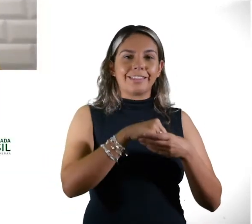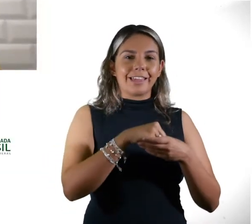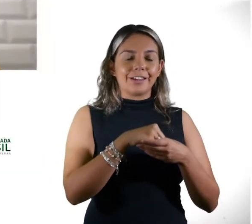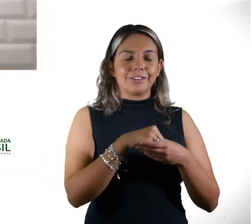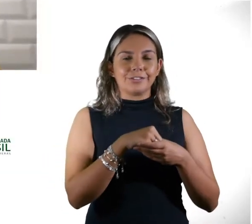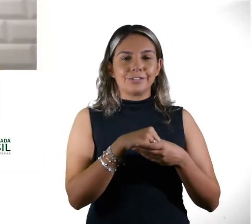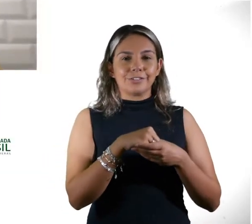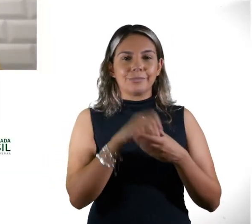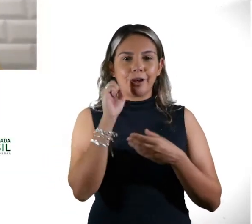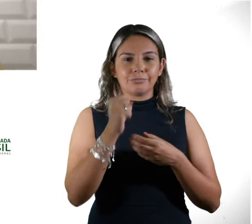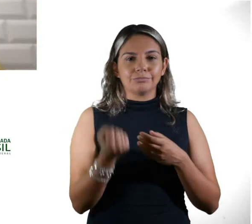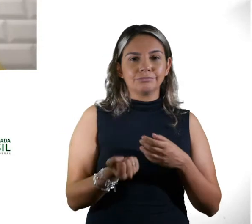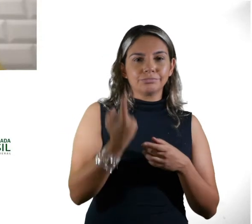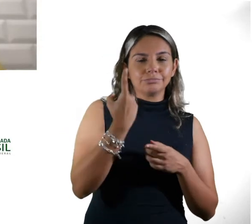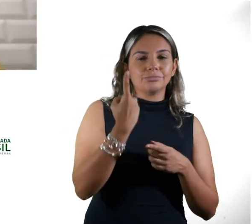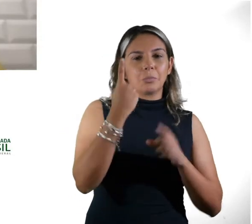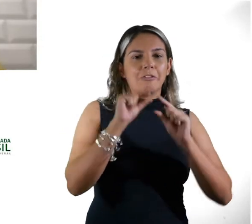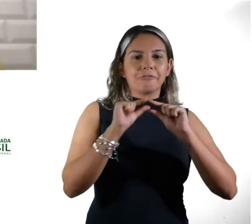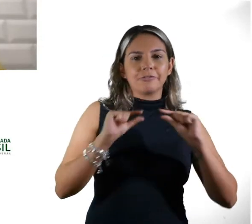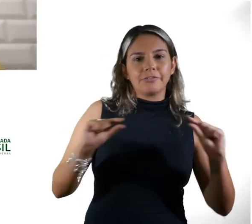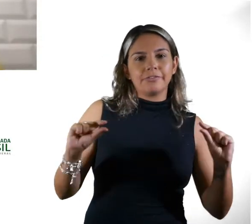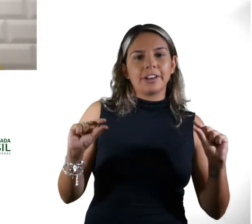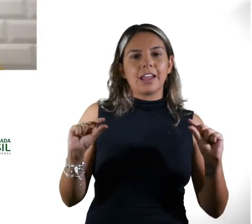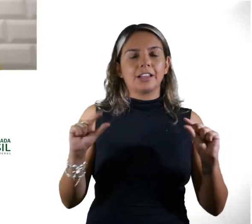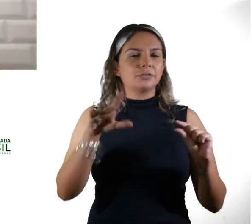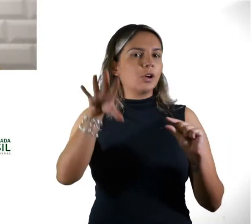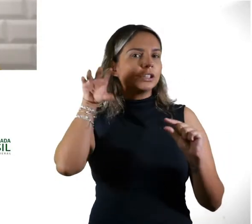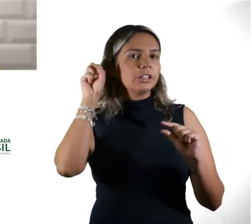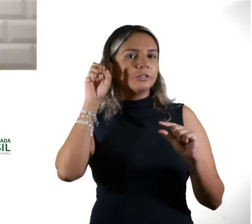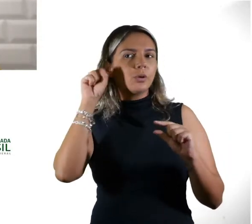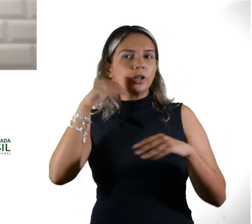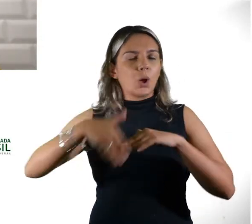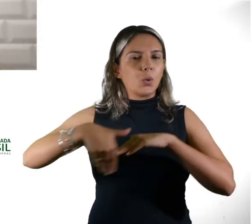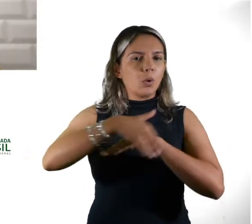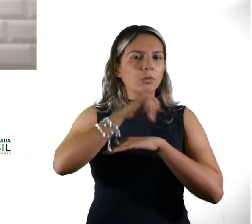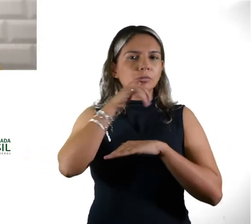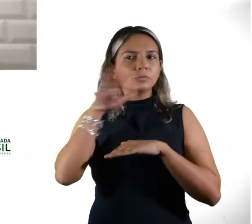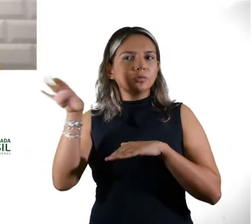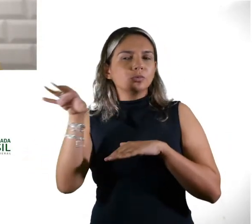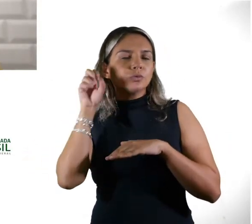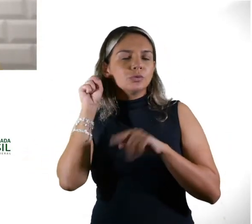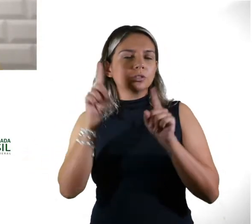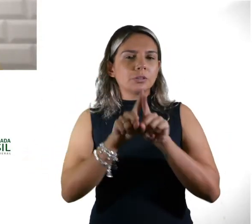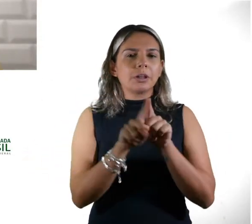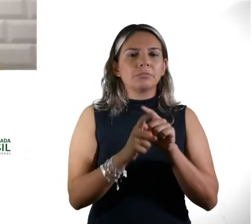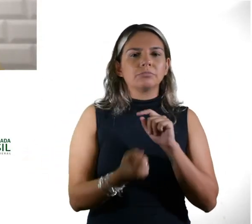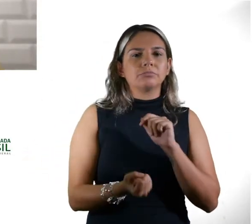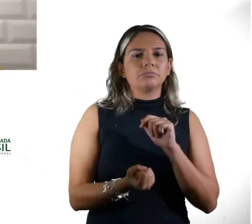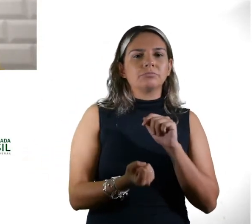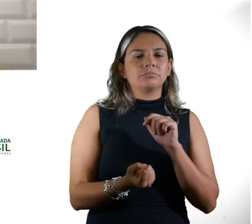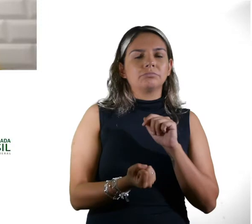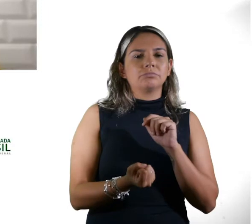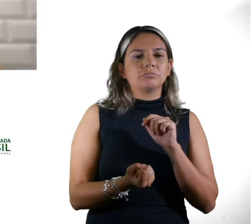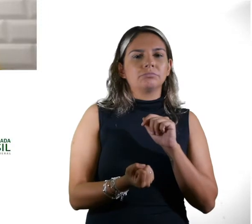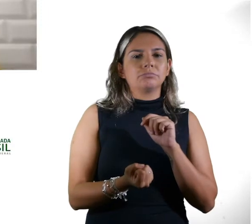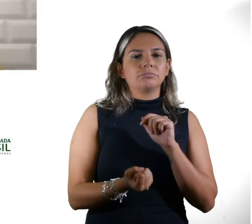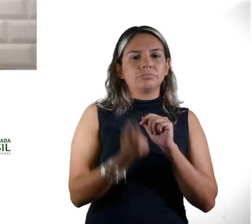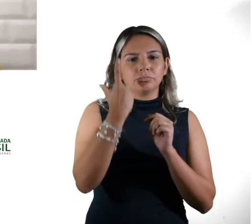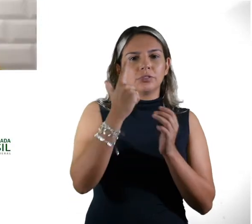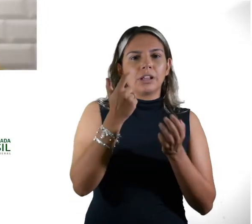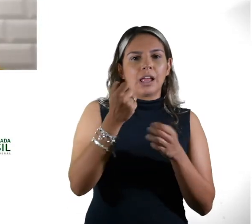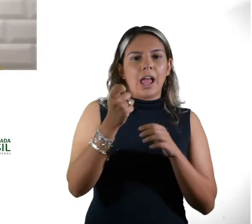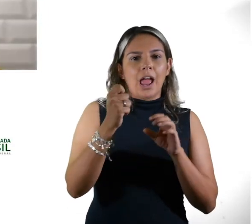surgir também de uma frase que se escuta na rua, mas podem surgir de um artigo no jornal, de